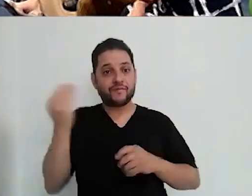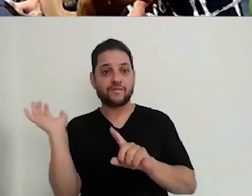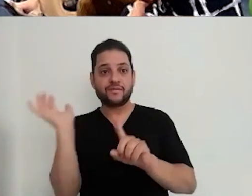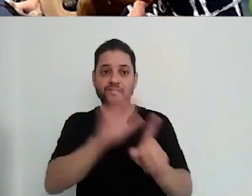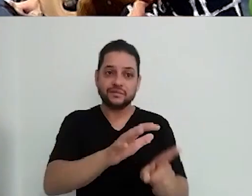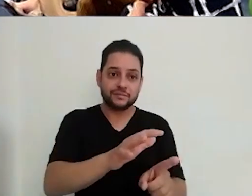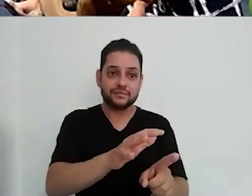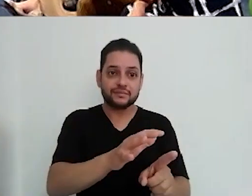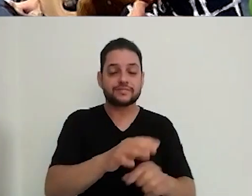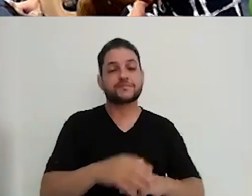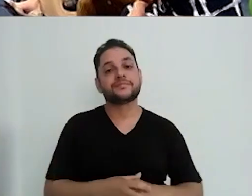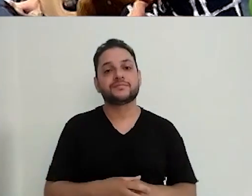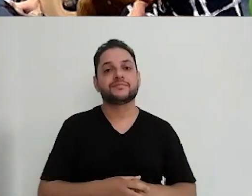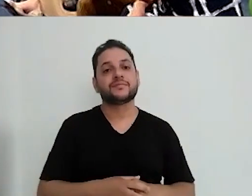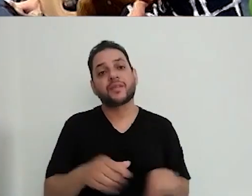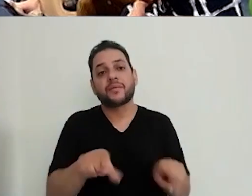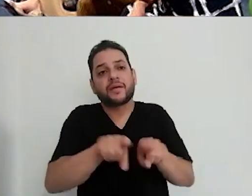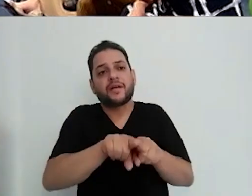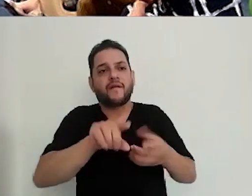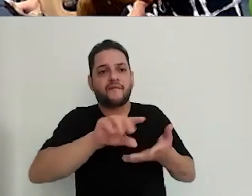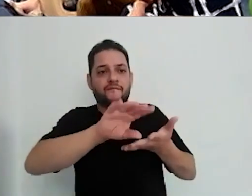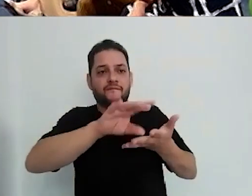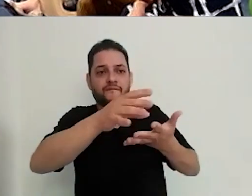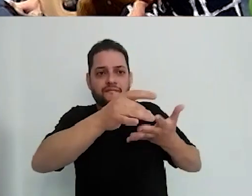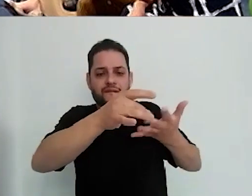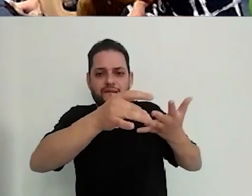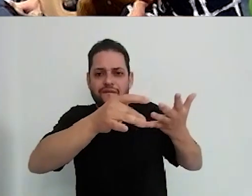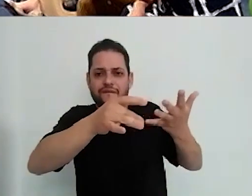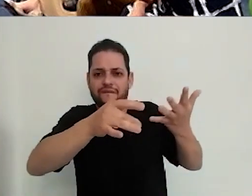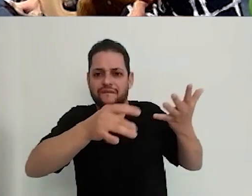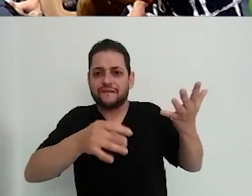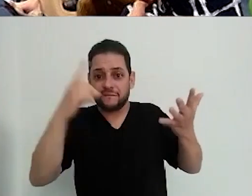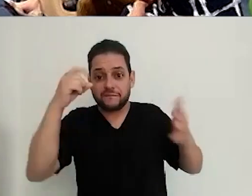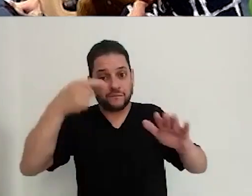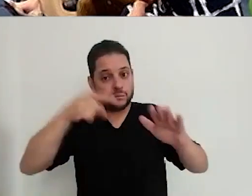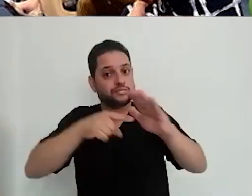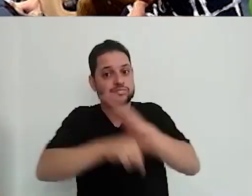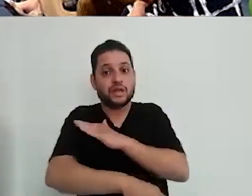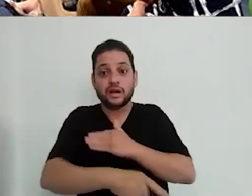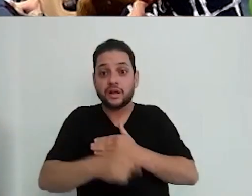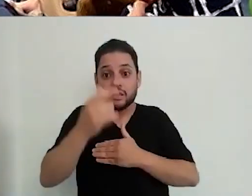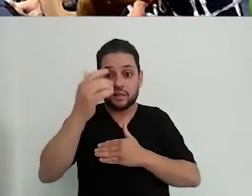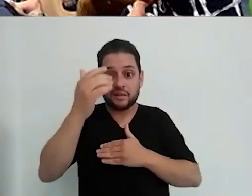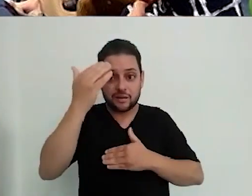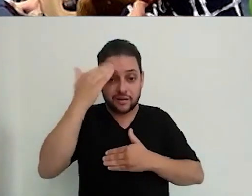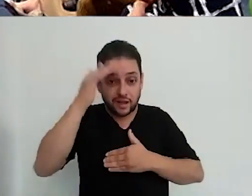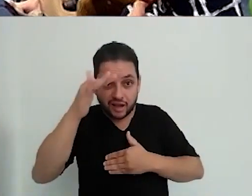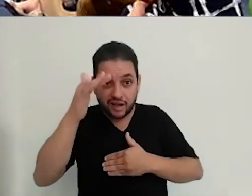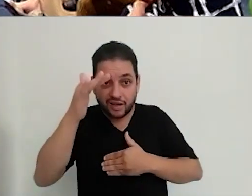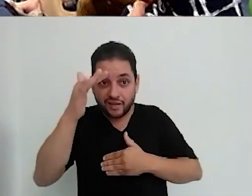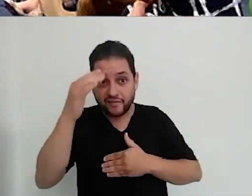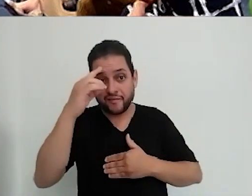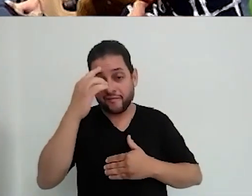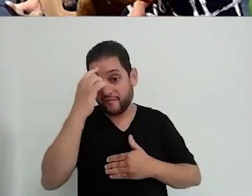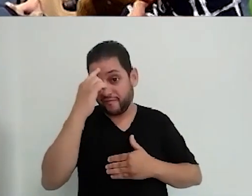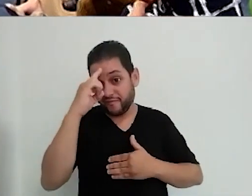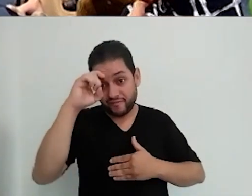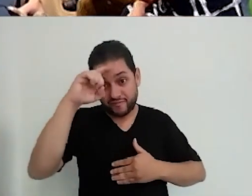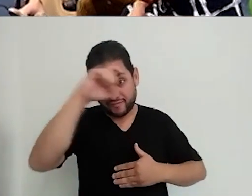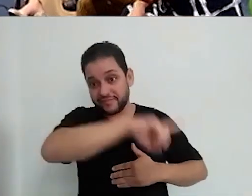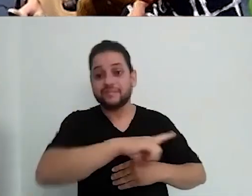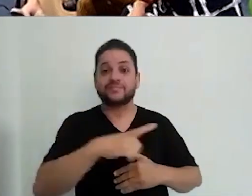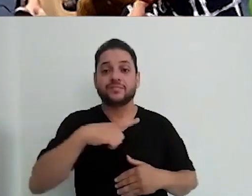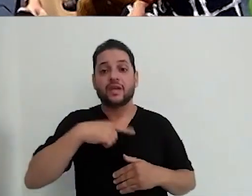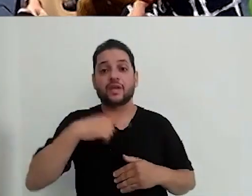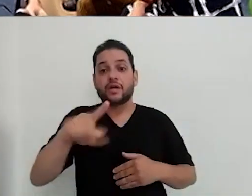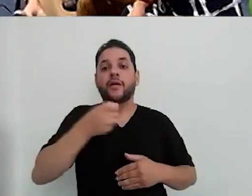Então, enfim, são questões muito complexas que são difíceis de entender e são difíceis de explicar, né? E eu acho que de parte a parte, tanto da parte da